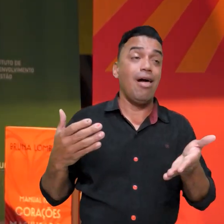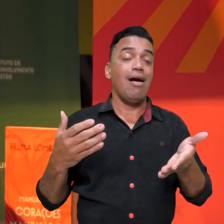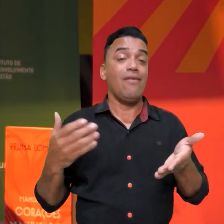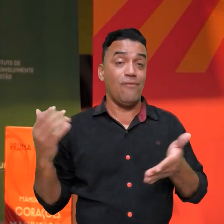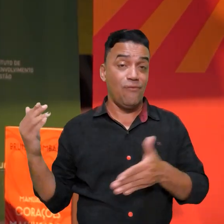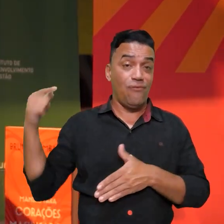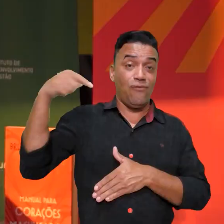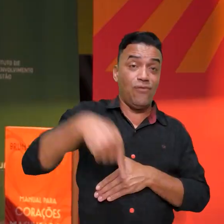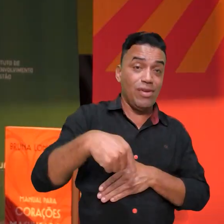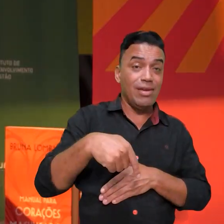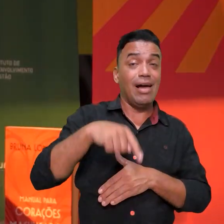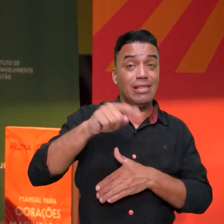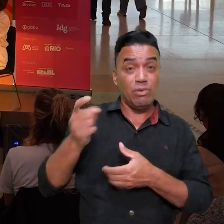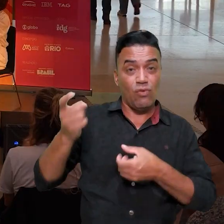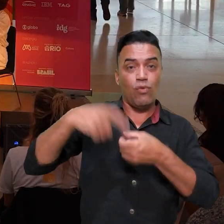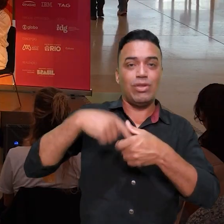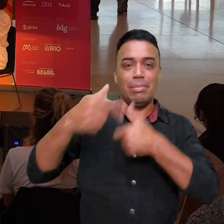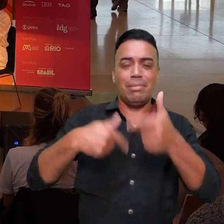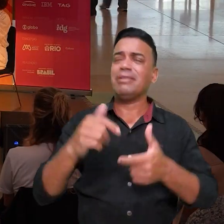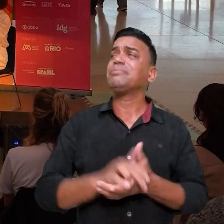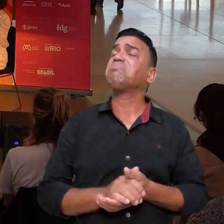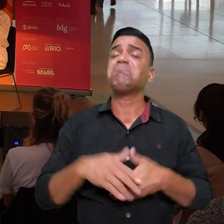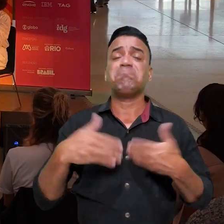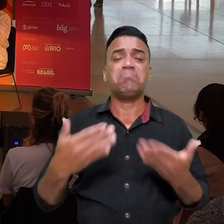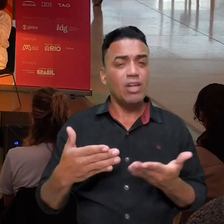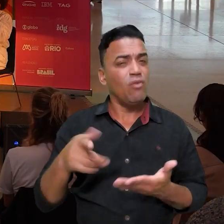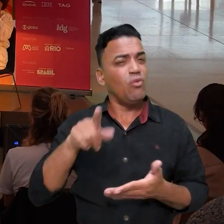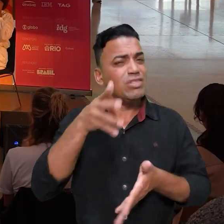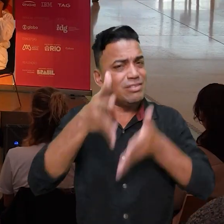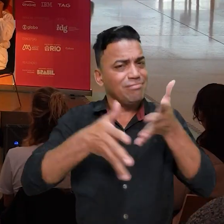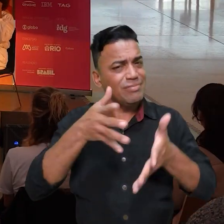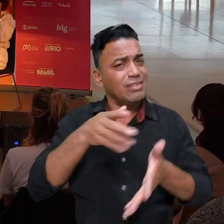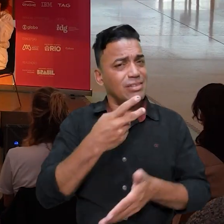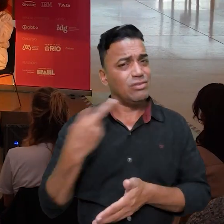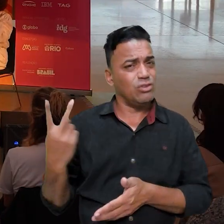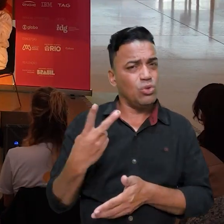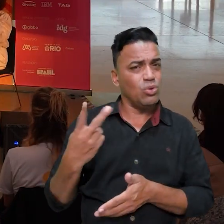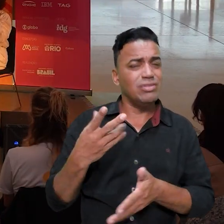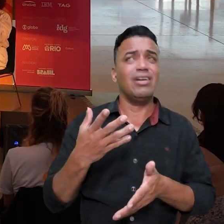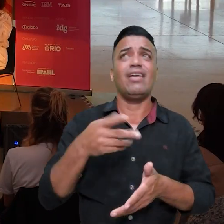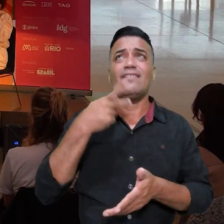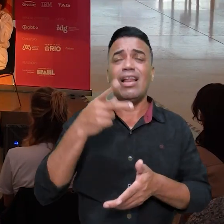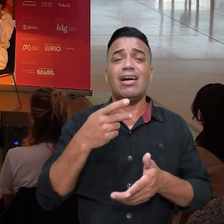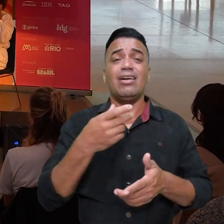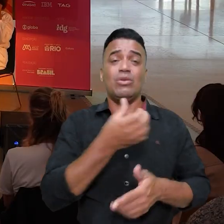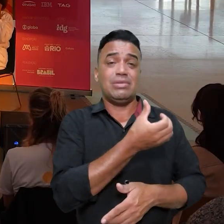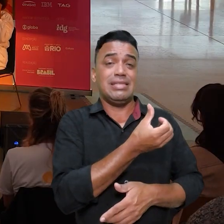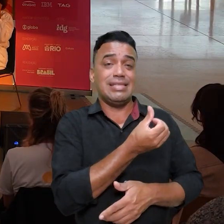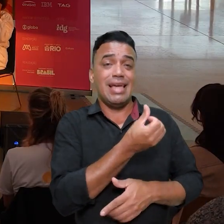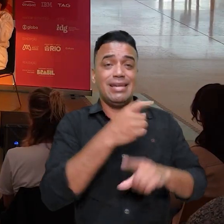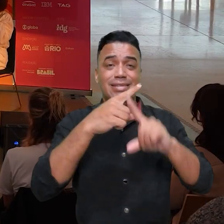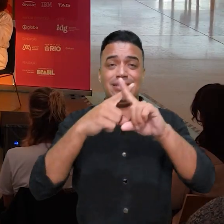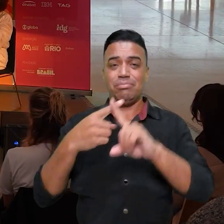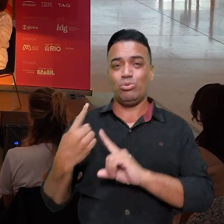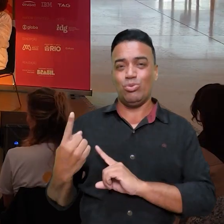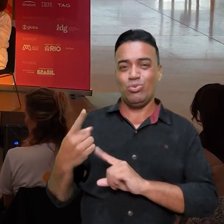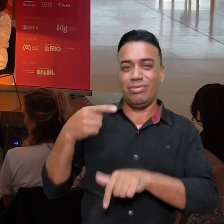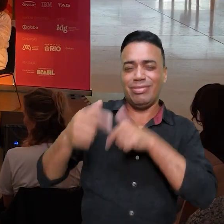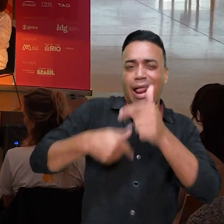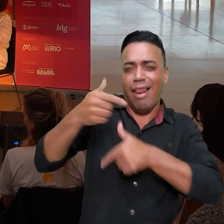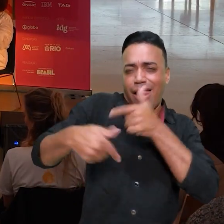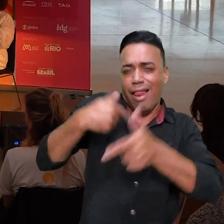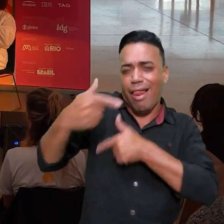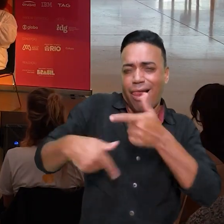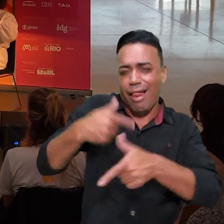trabalhar. Inclusive, Aida, o que vocês trazem, você vem falando da escala 6x1, e eu fico pensando